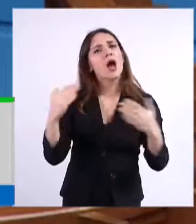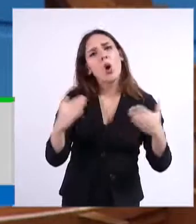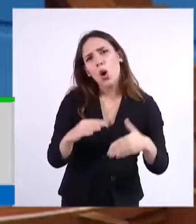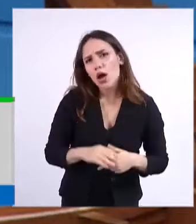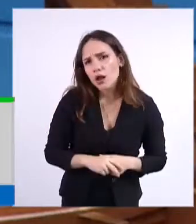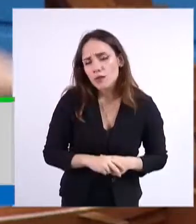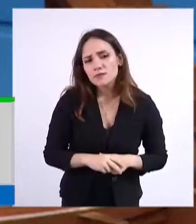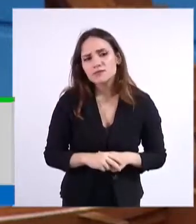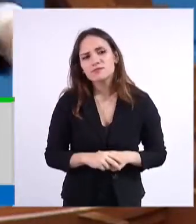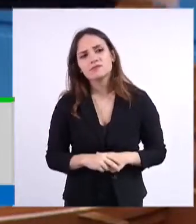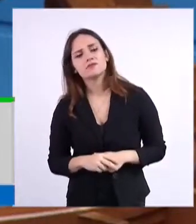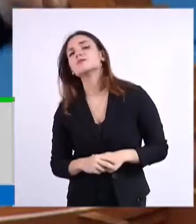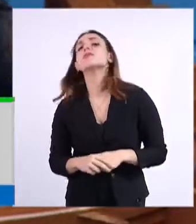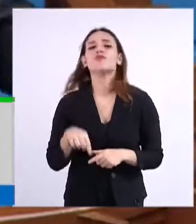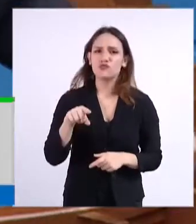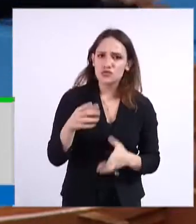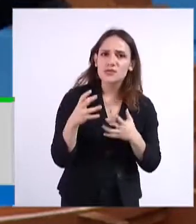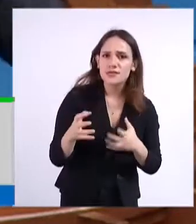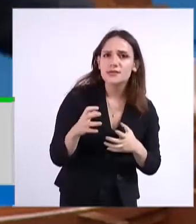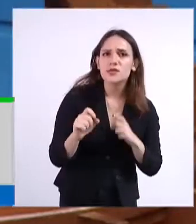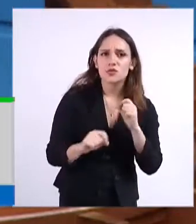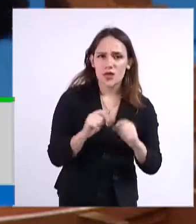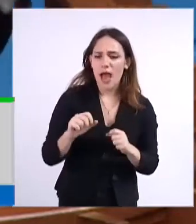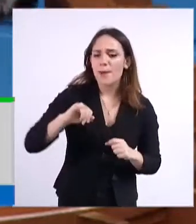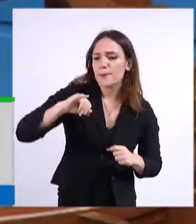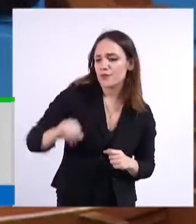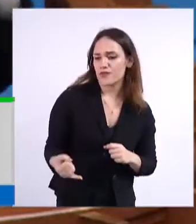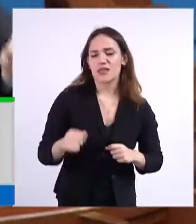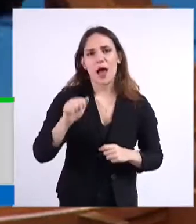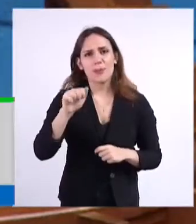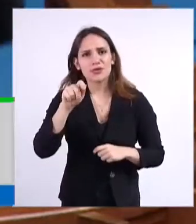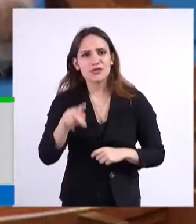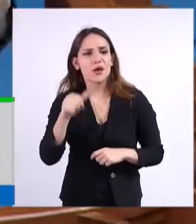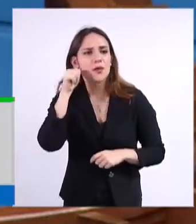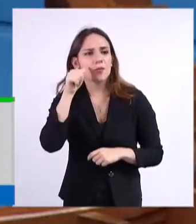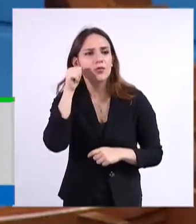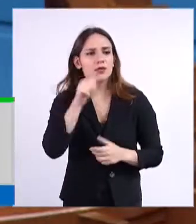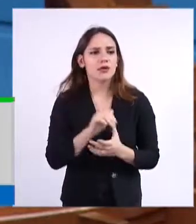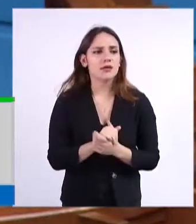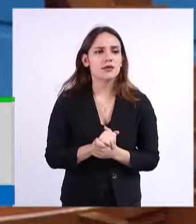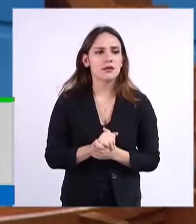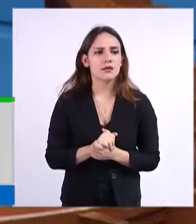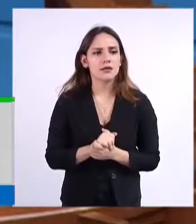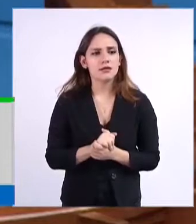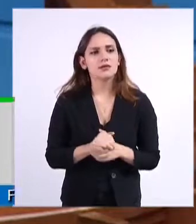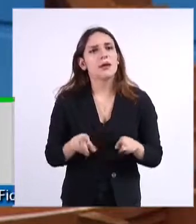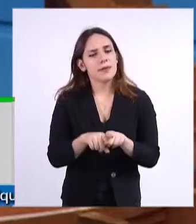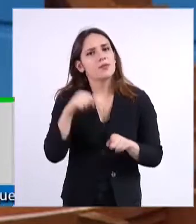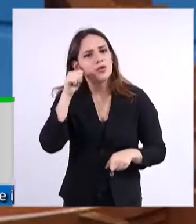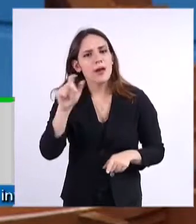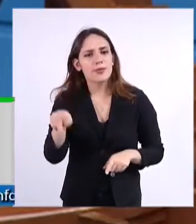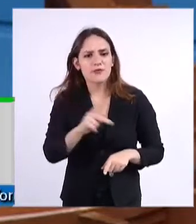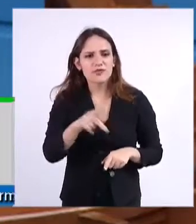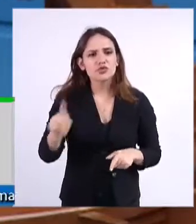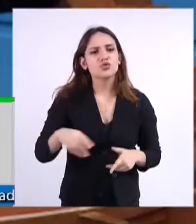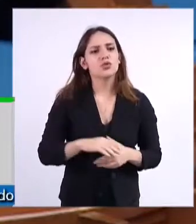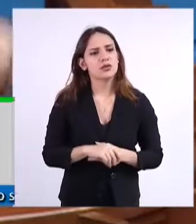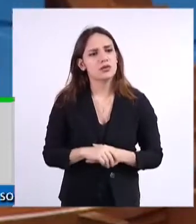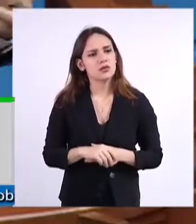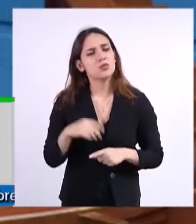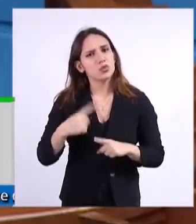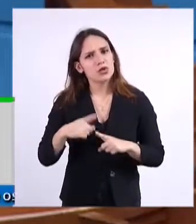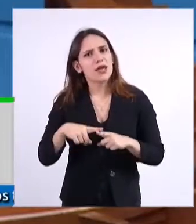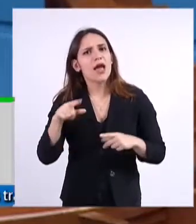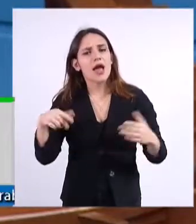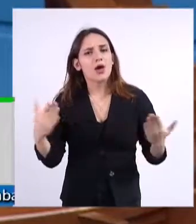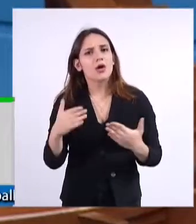Quer fazer bonito em cima da aposentadoria das mulheres que têm dupla jornada de trabalho, das professoras que vão ter que dar aula até 60 anos